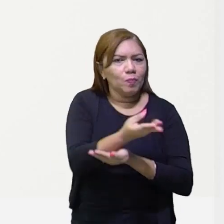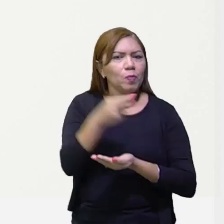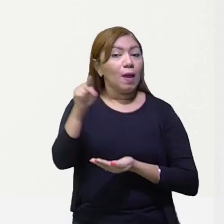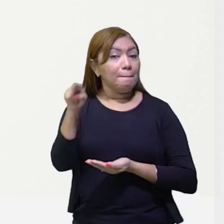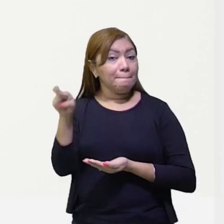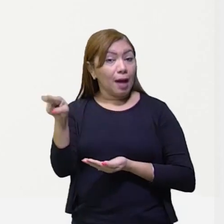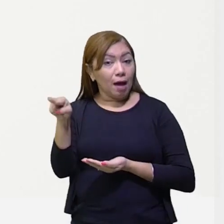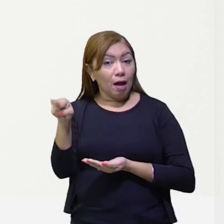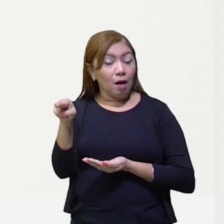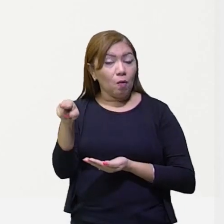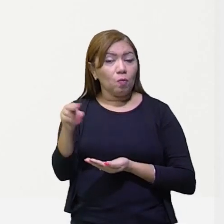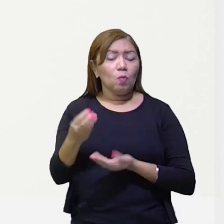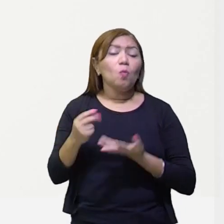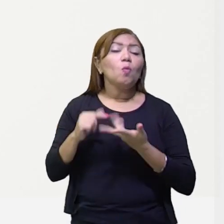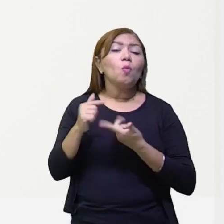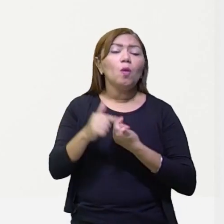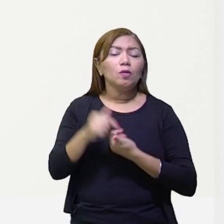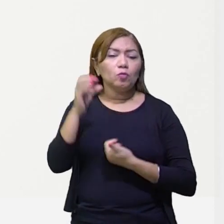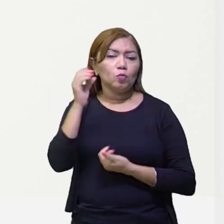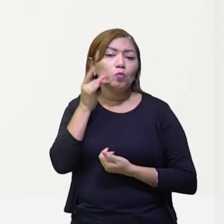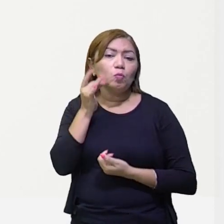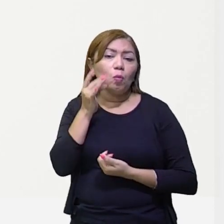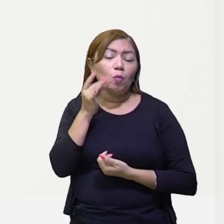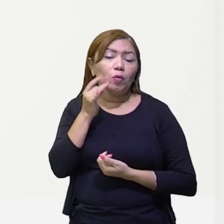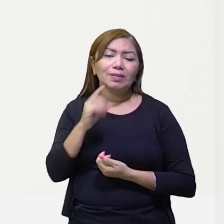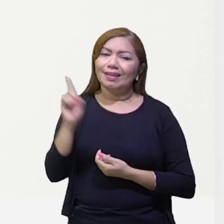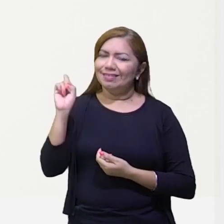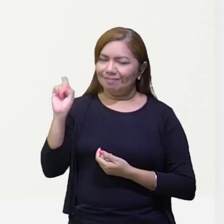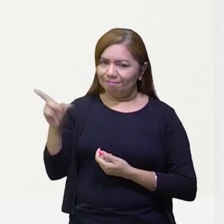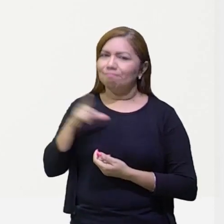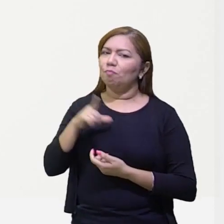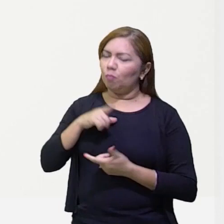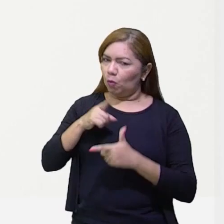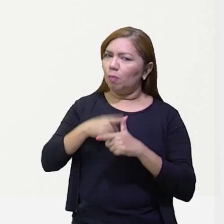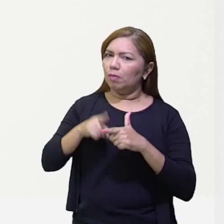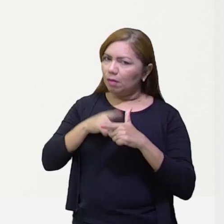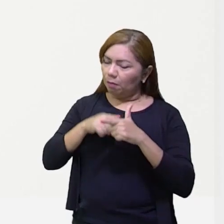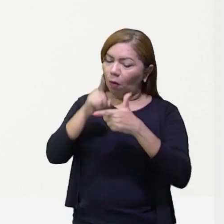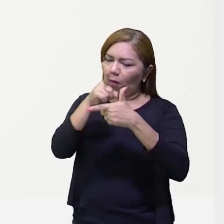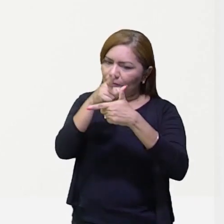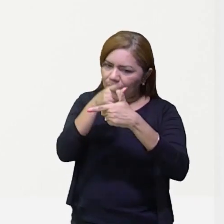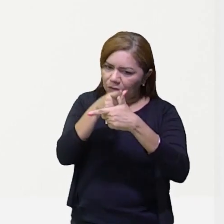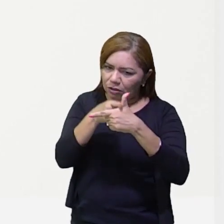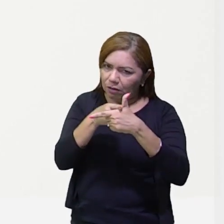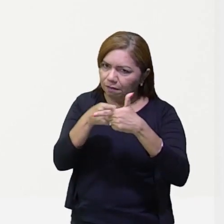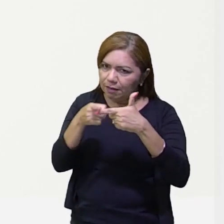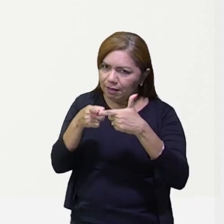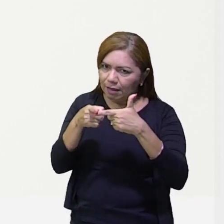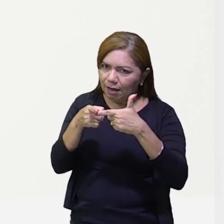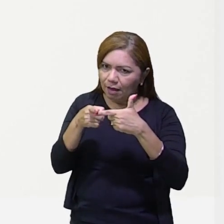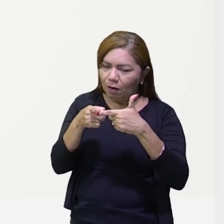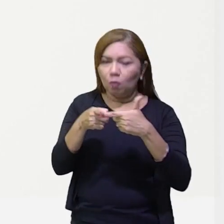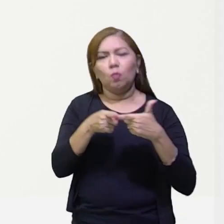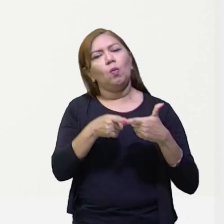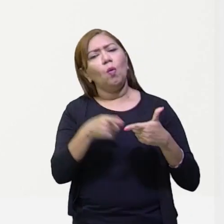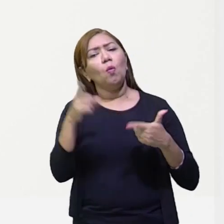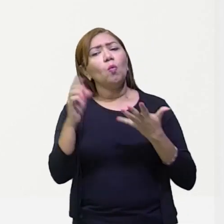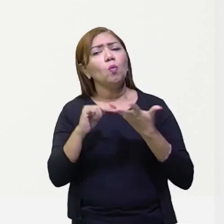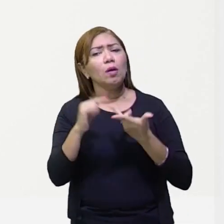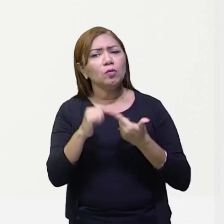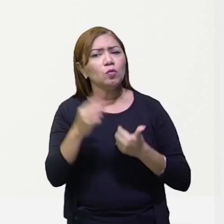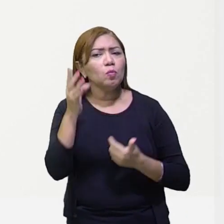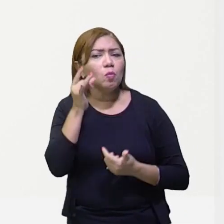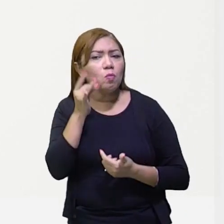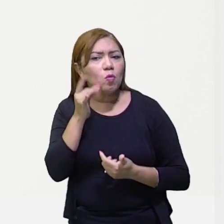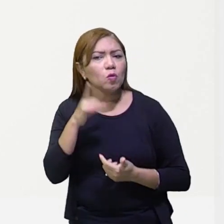ficará? Então, aqui temos um problema que envolve o quê? Divisão, certo? E quantos bombons nós temos?